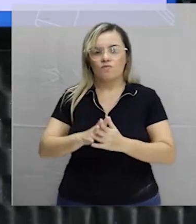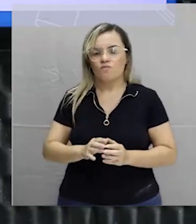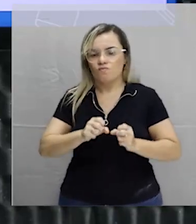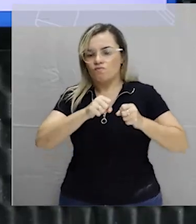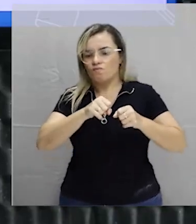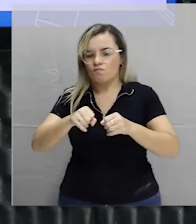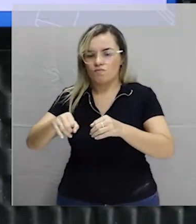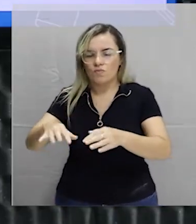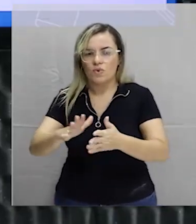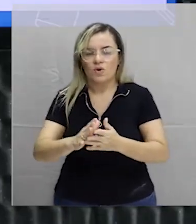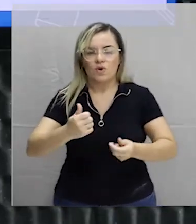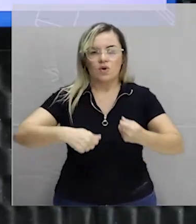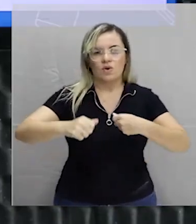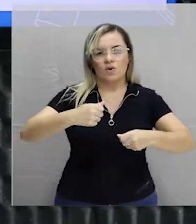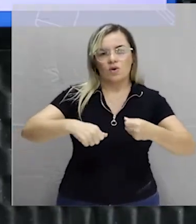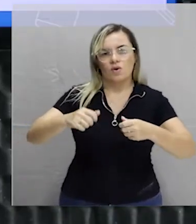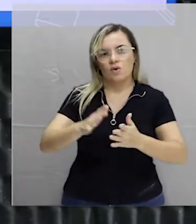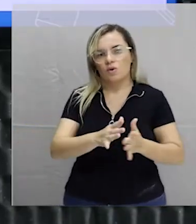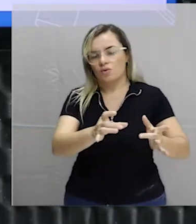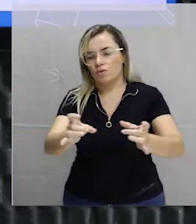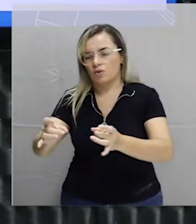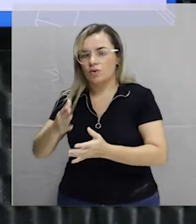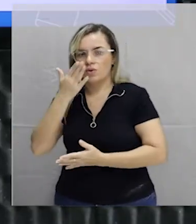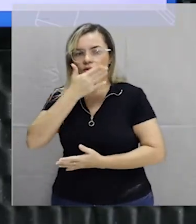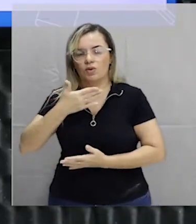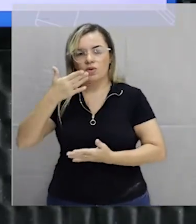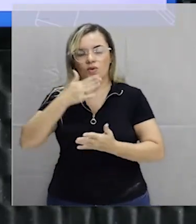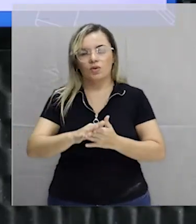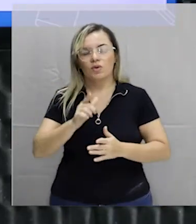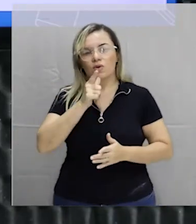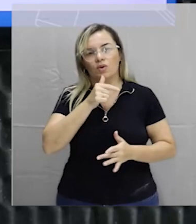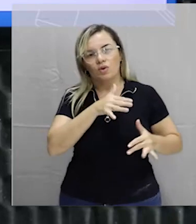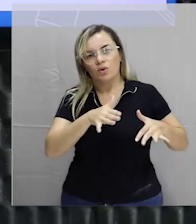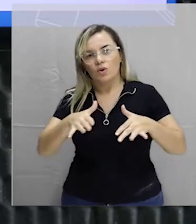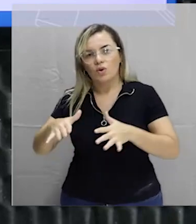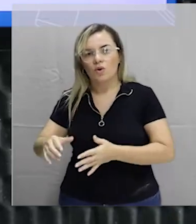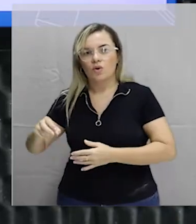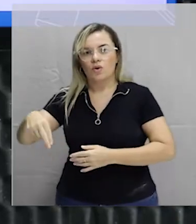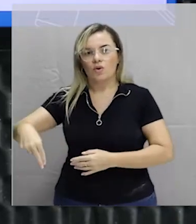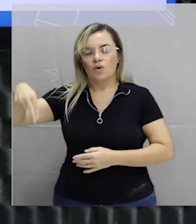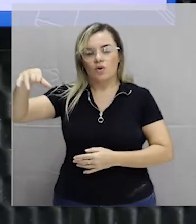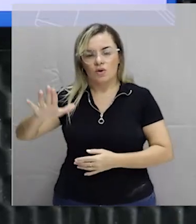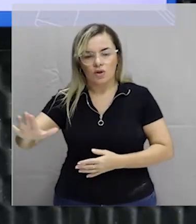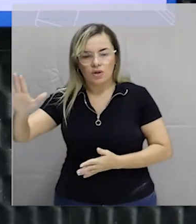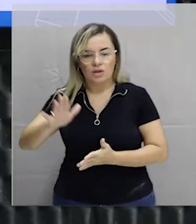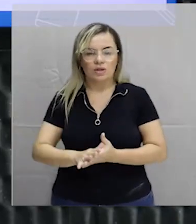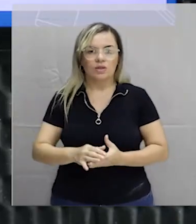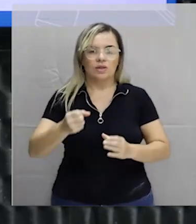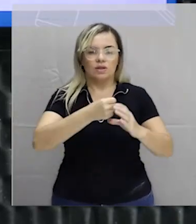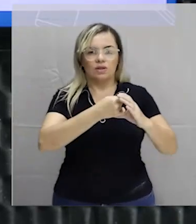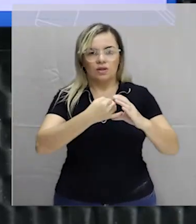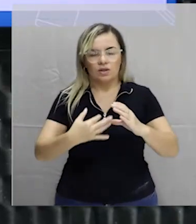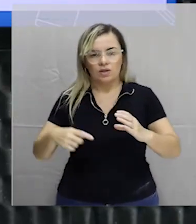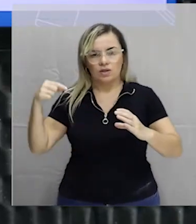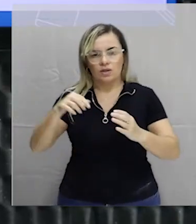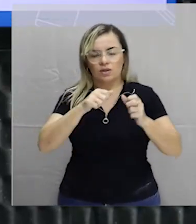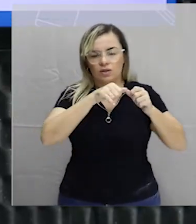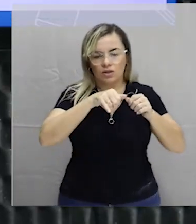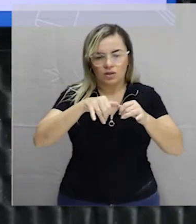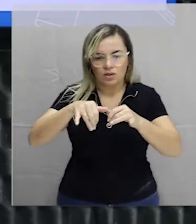comércio açucareiro no litoral nordestino. Daí o caráter expansionista e